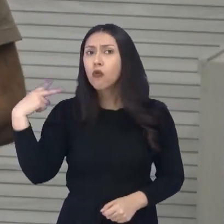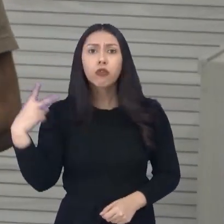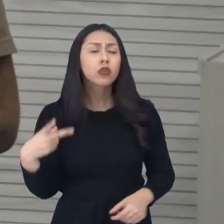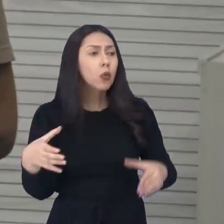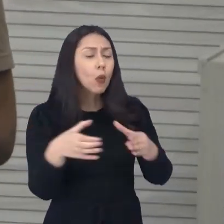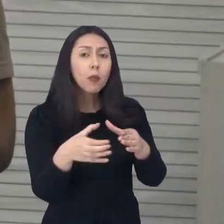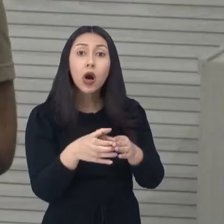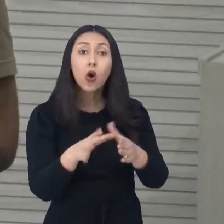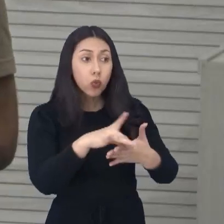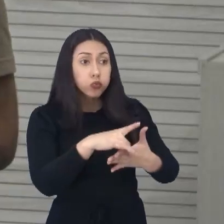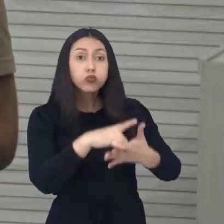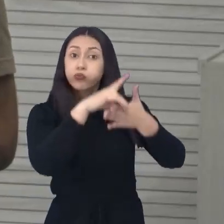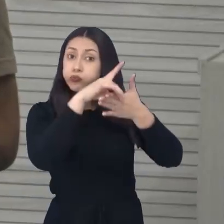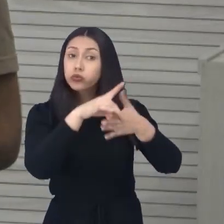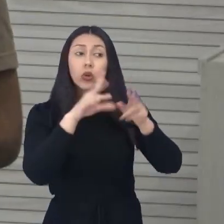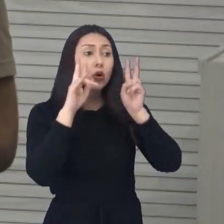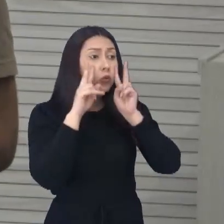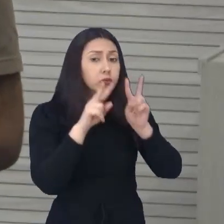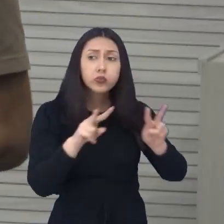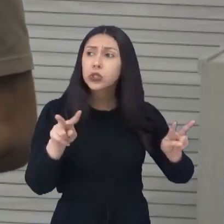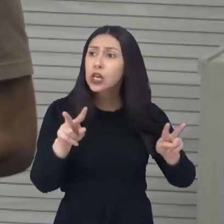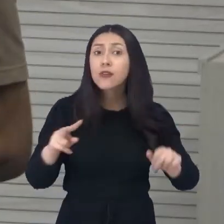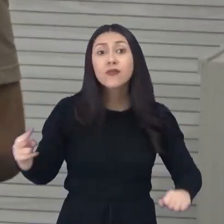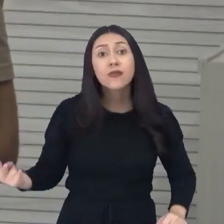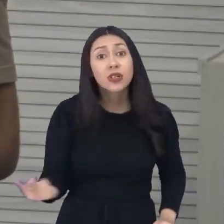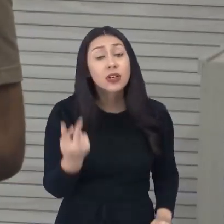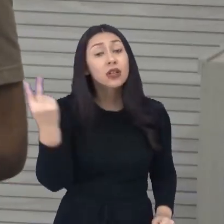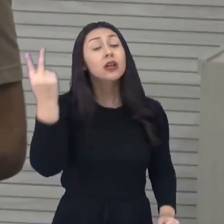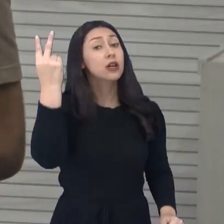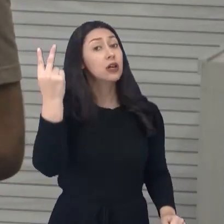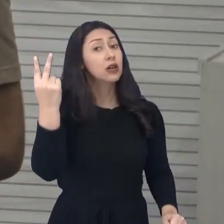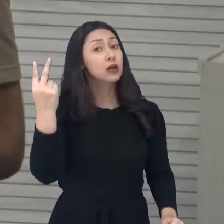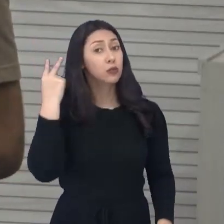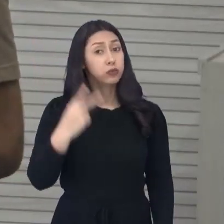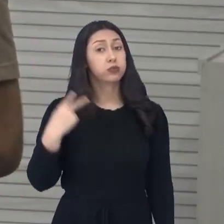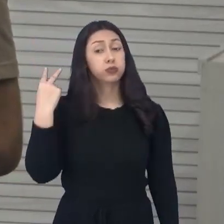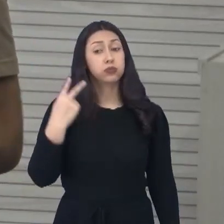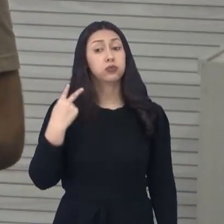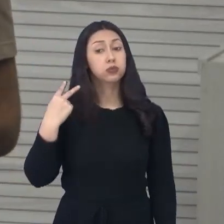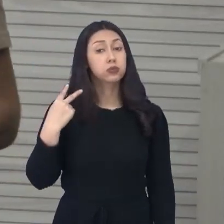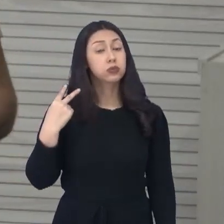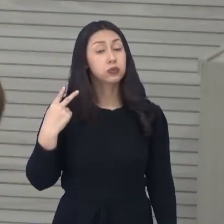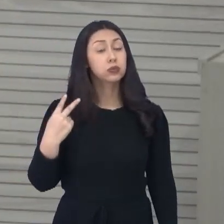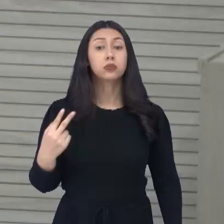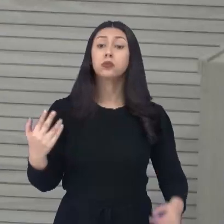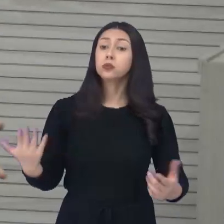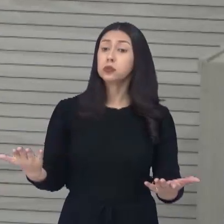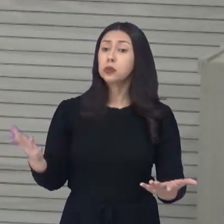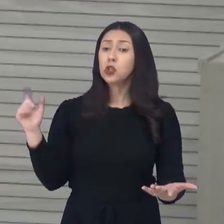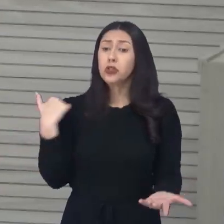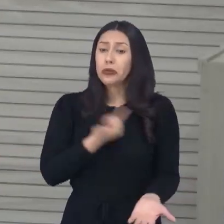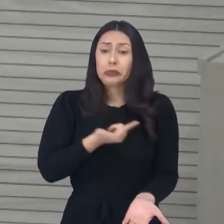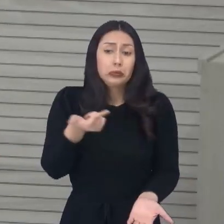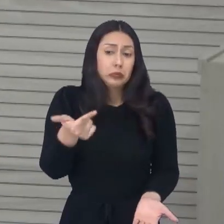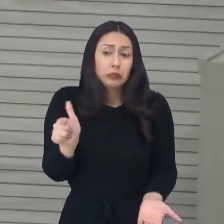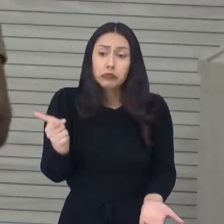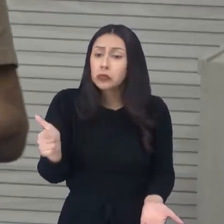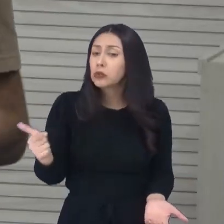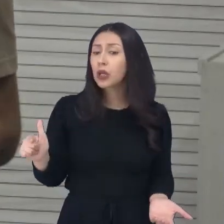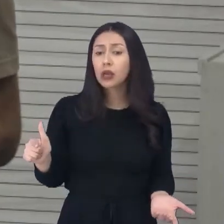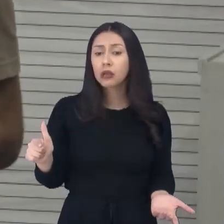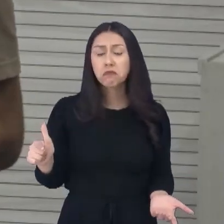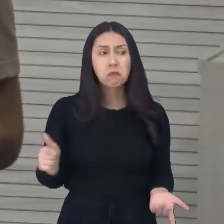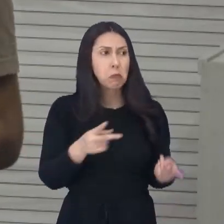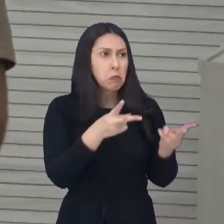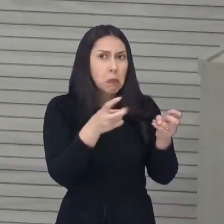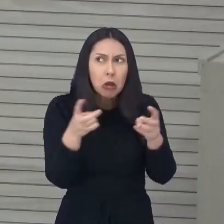líder de governo que olha para o grupo aqui e valorize o time que tem o governo. Isso a gente não tem percebido